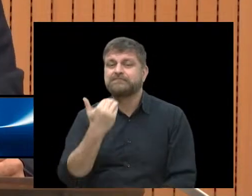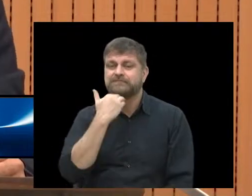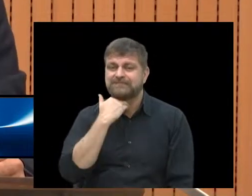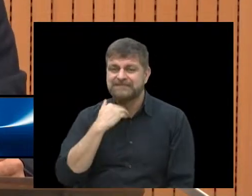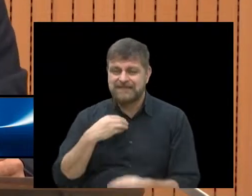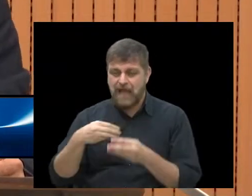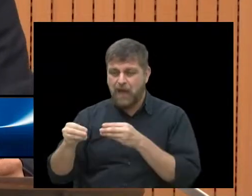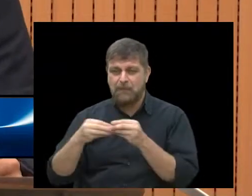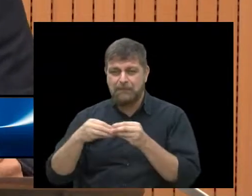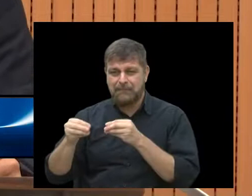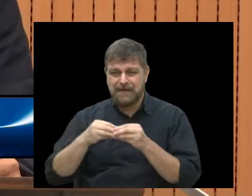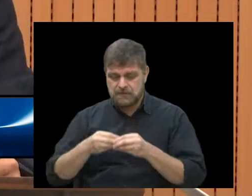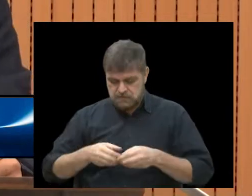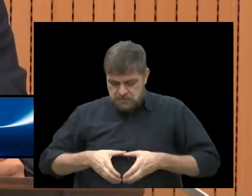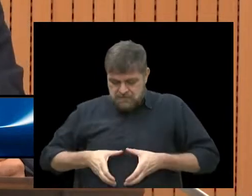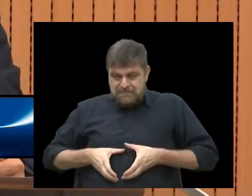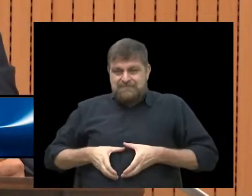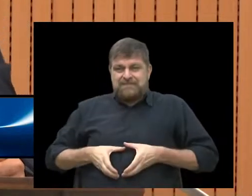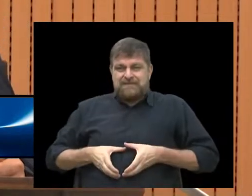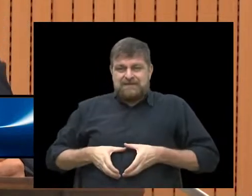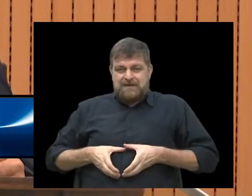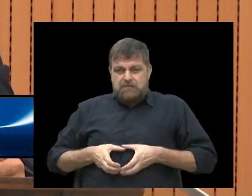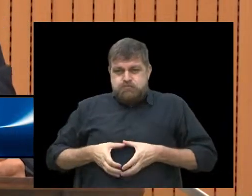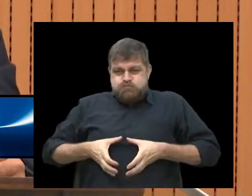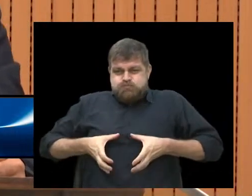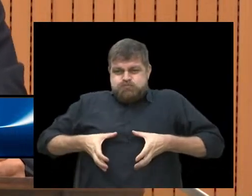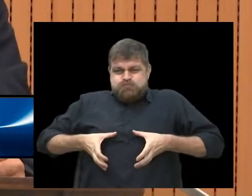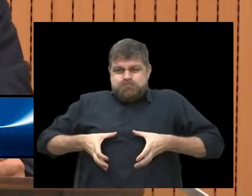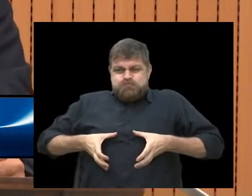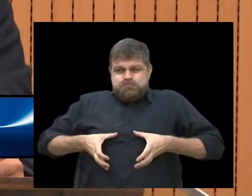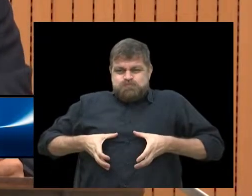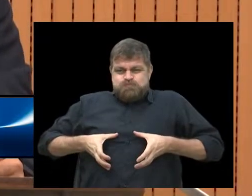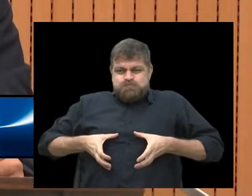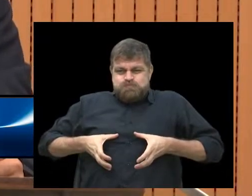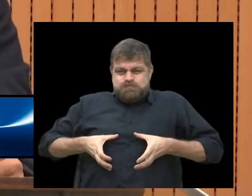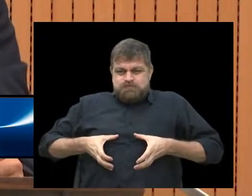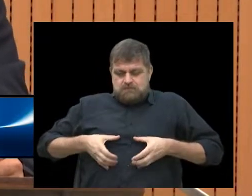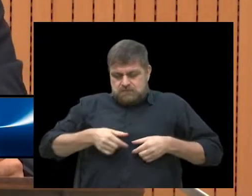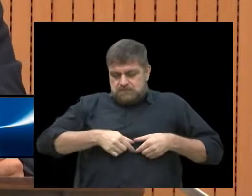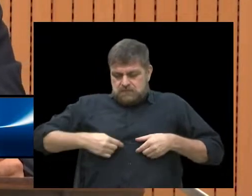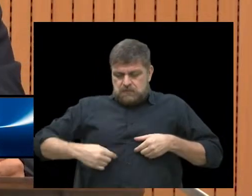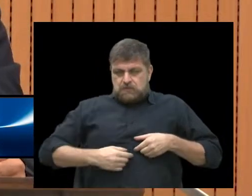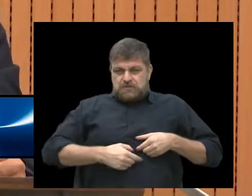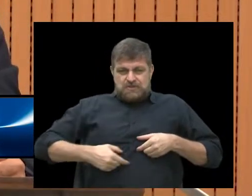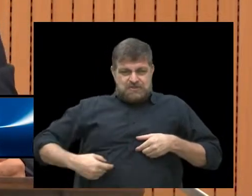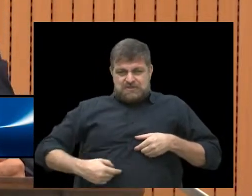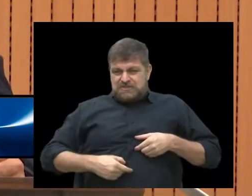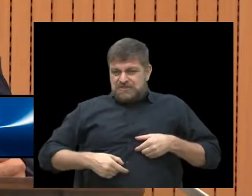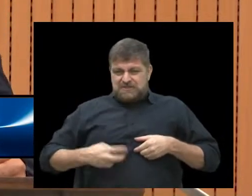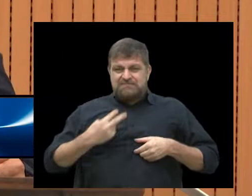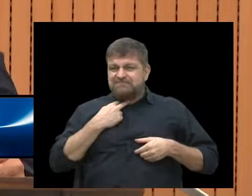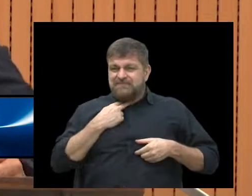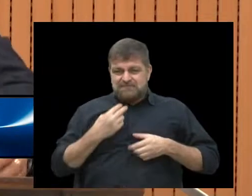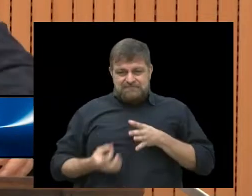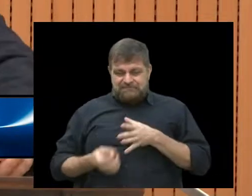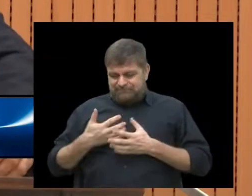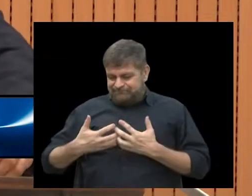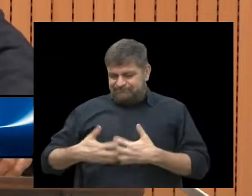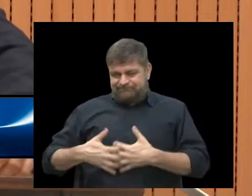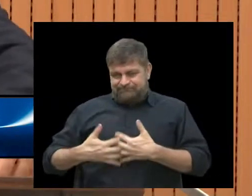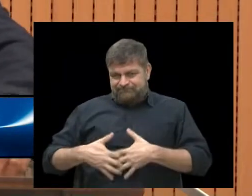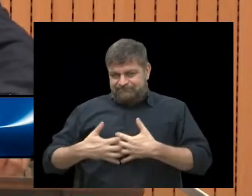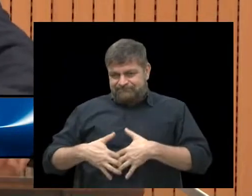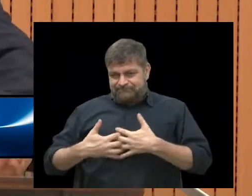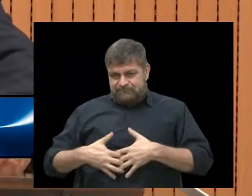o plástico ele fica ali no estômago impedindo que o trânsito intestinal ele ocorra de uma forma regular.